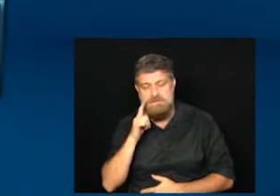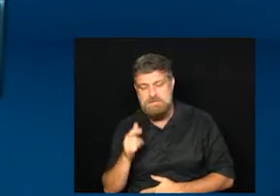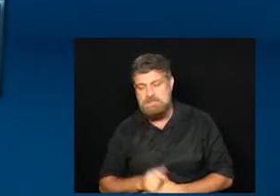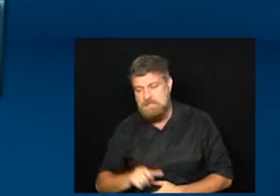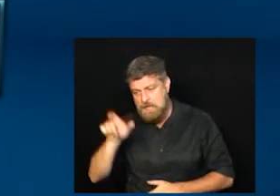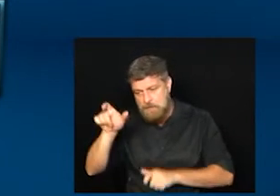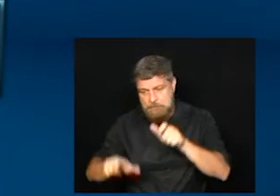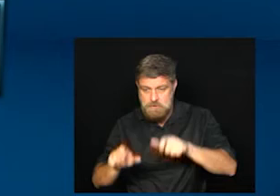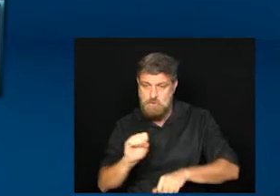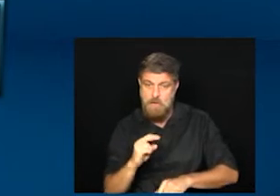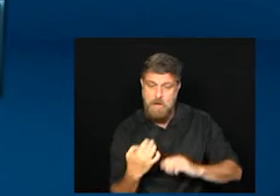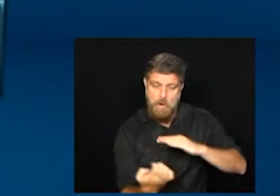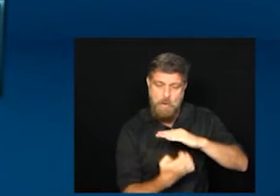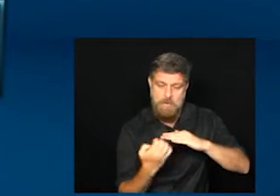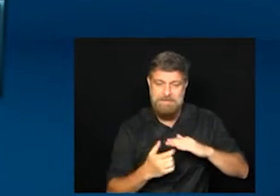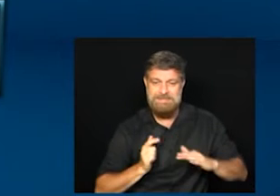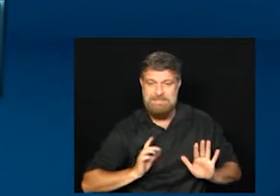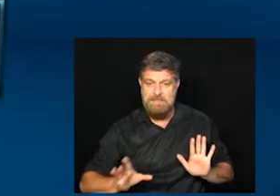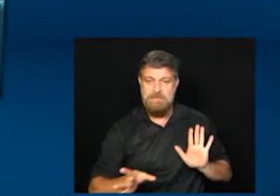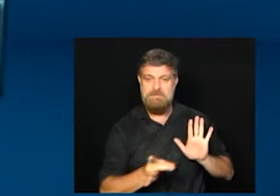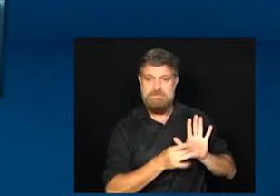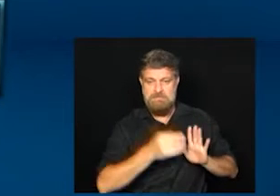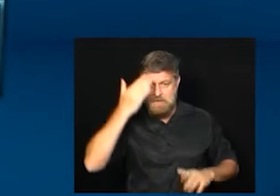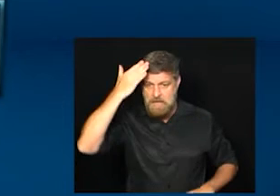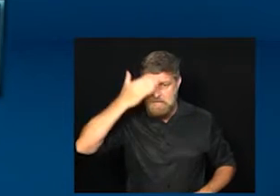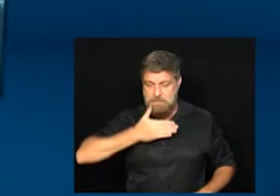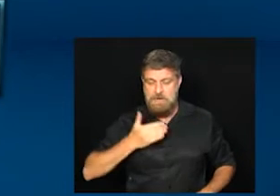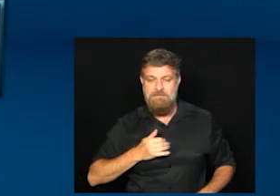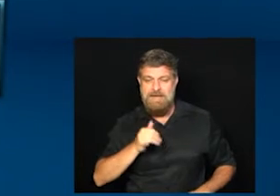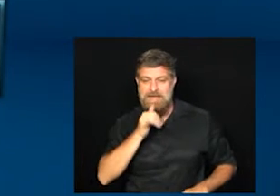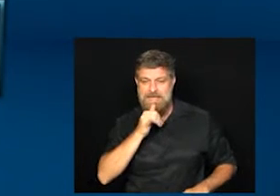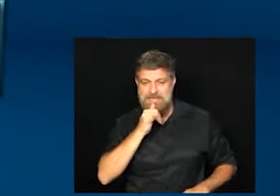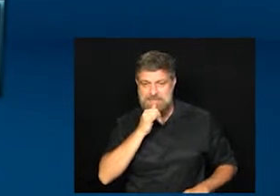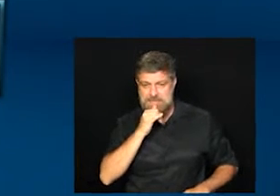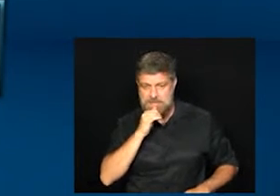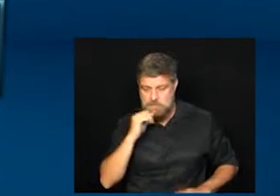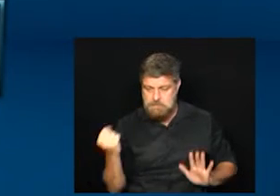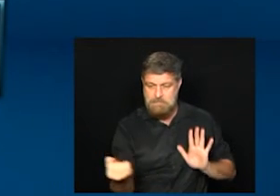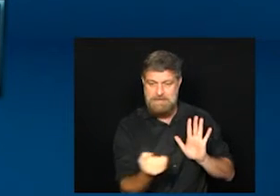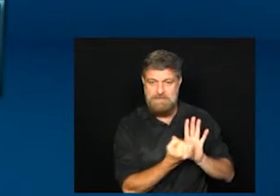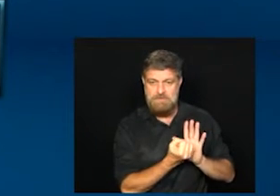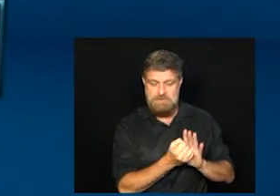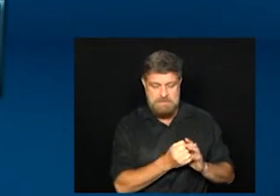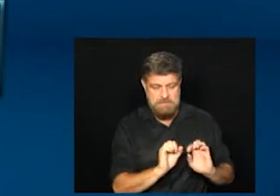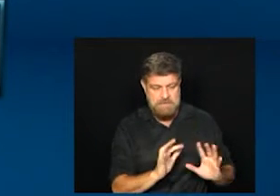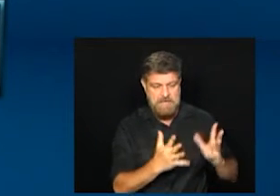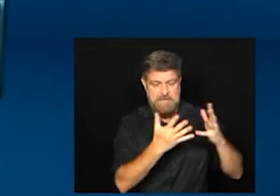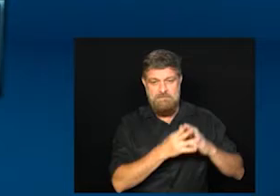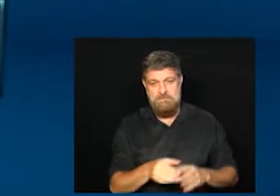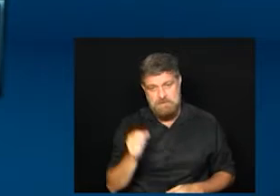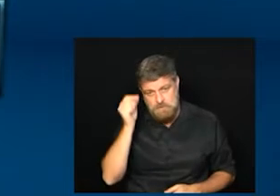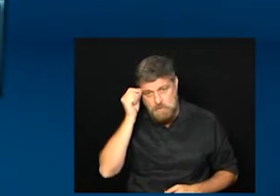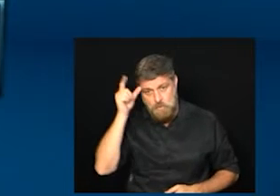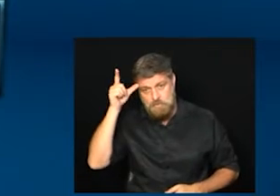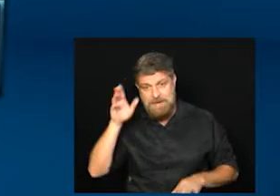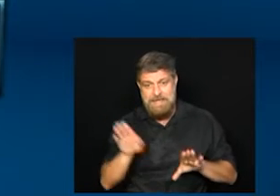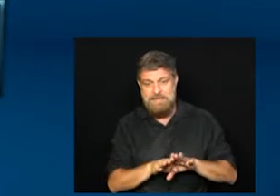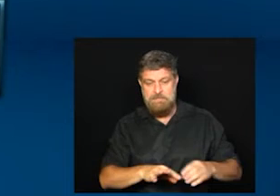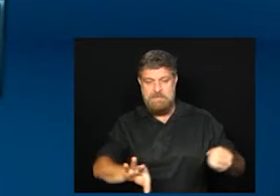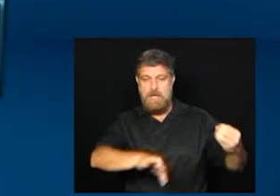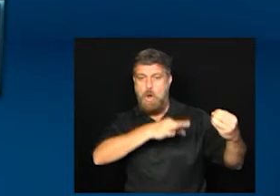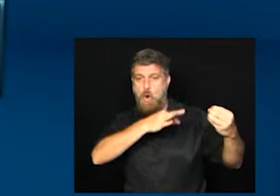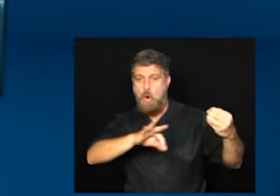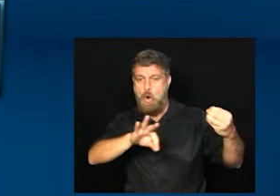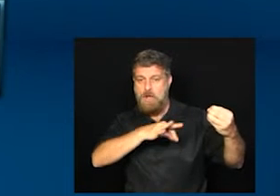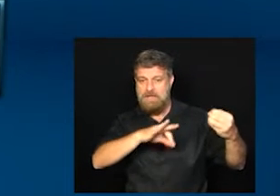pessoa física ou jurídica, como patrocínios de eventos culturais e a manutenção da Orquestra Sinfônica de Campinas.